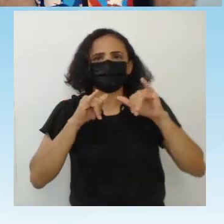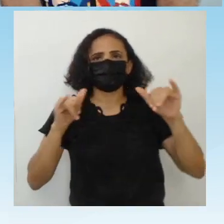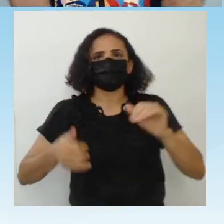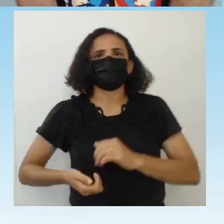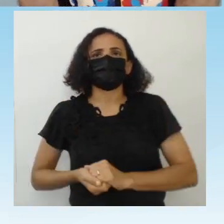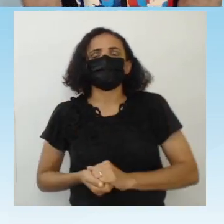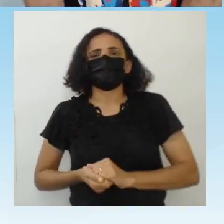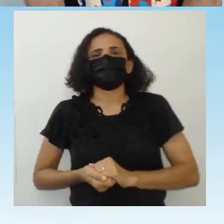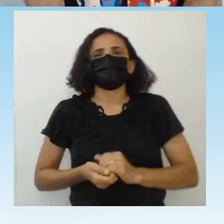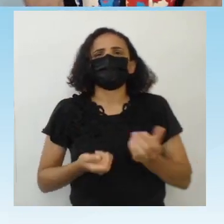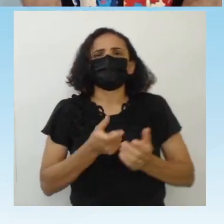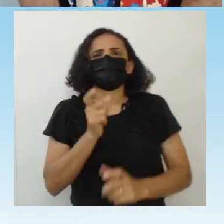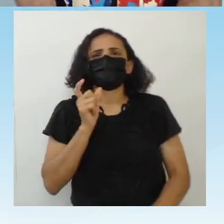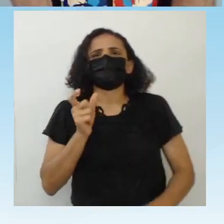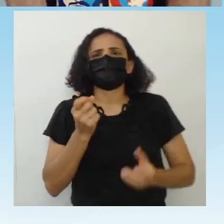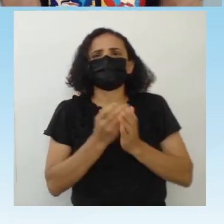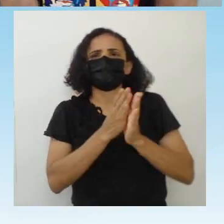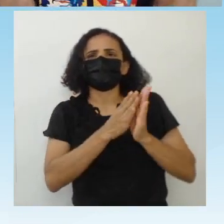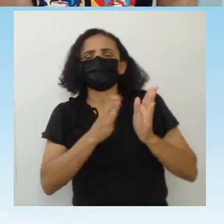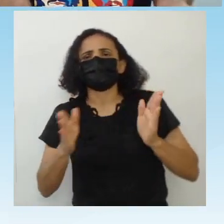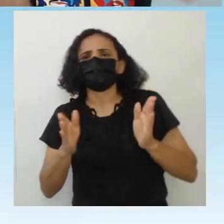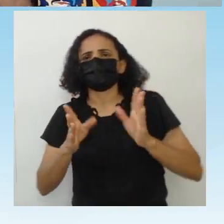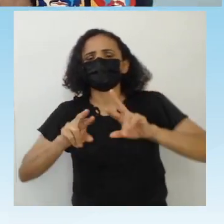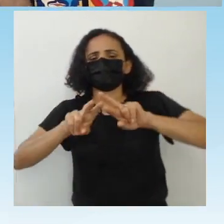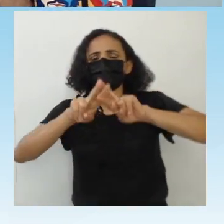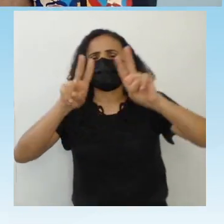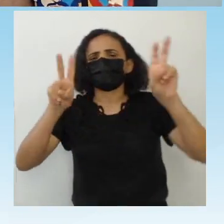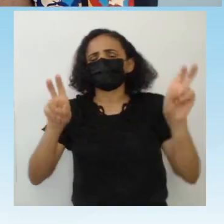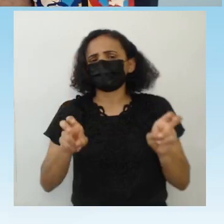lá, o texto aborda a temática, a tecnologia e tal.